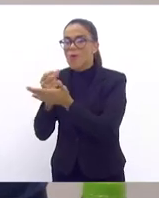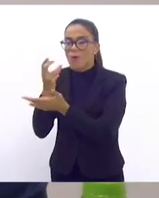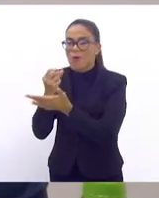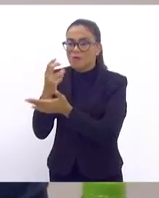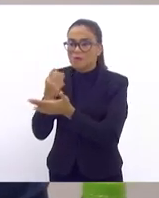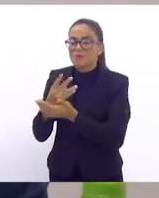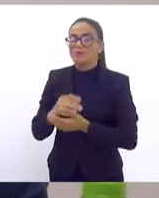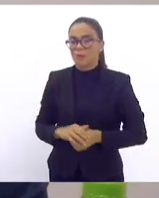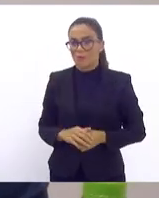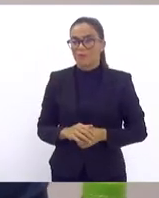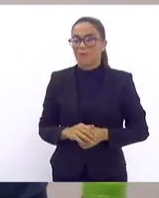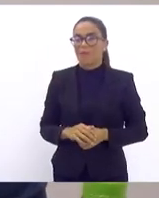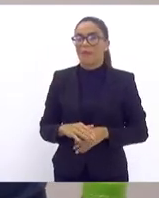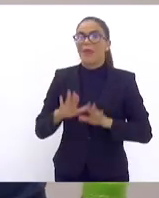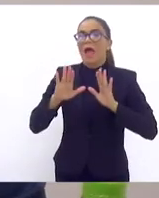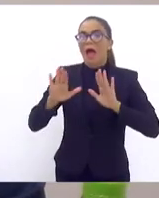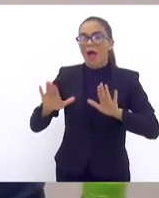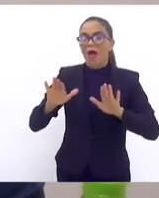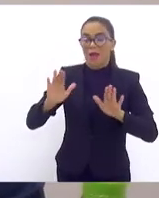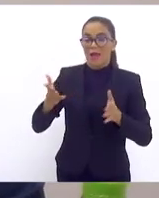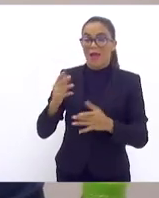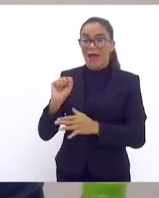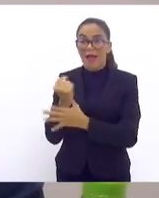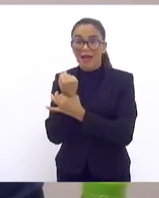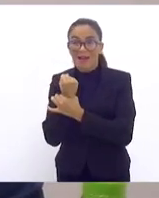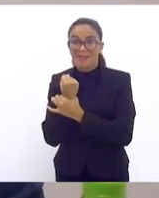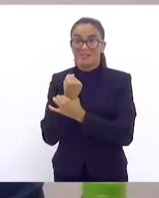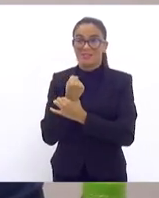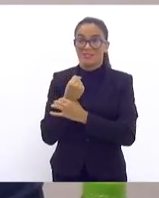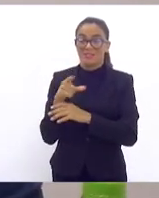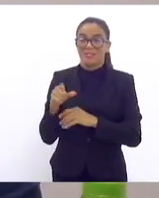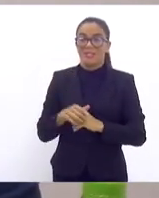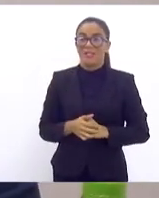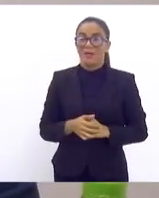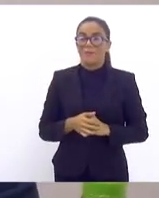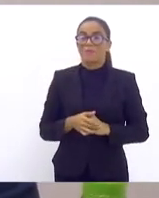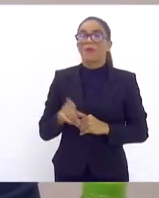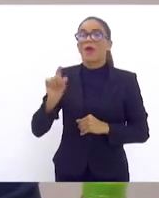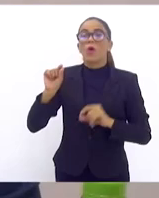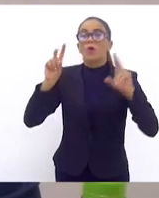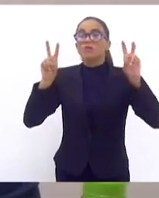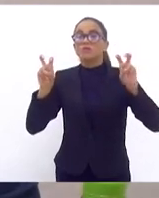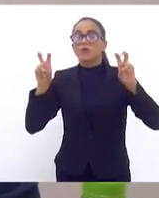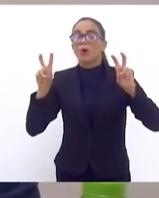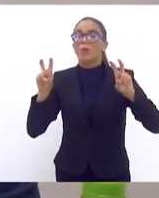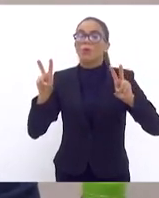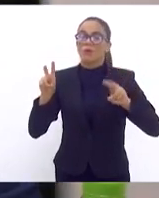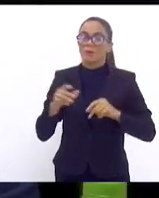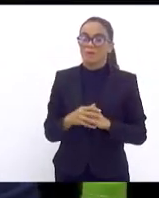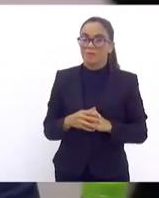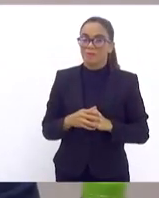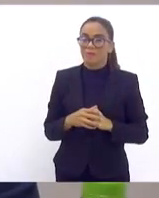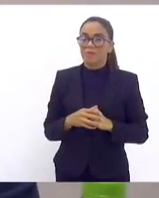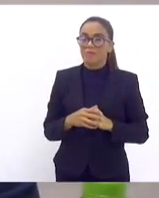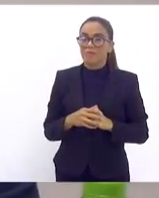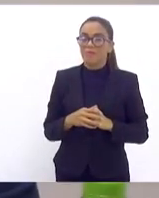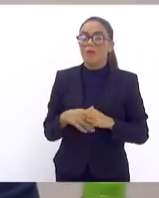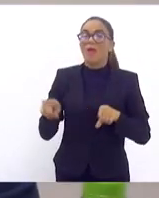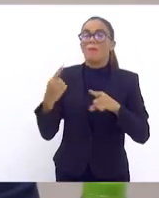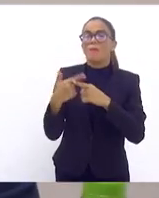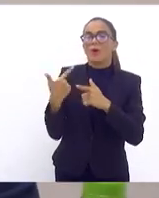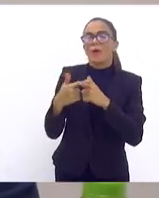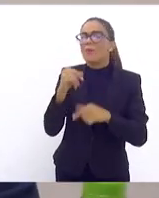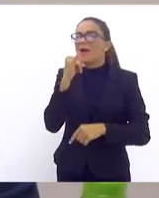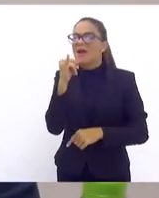presidente. A garantia desse parlamento estadual... legislar sobre o assunto. Senão, nós não poderíamos,